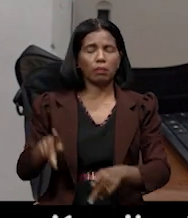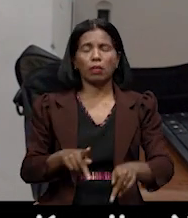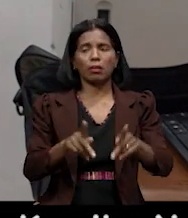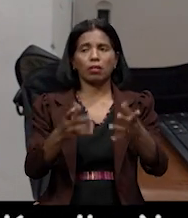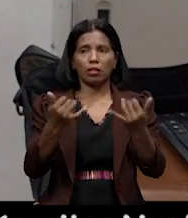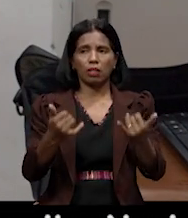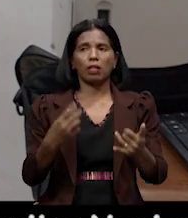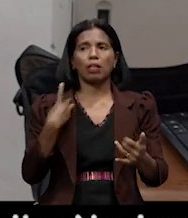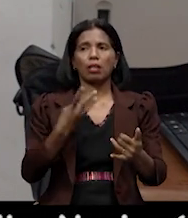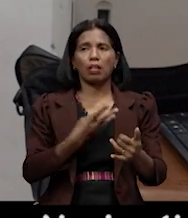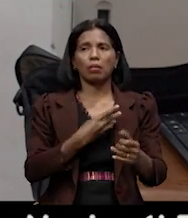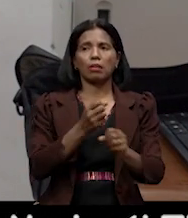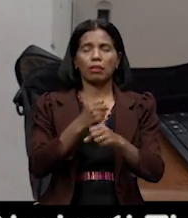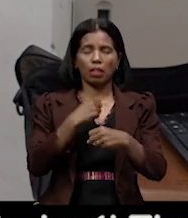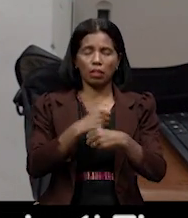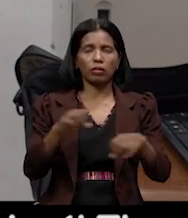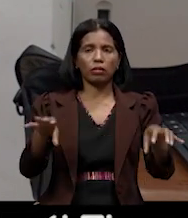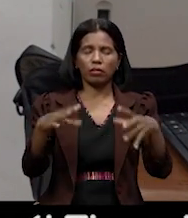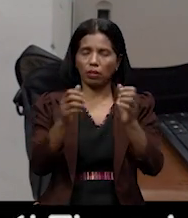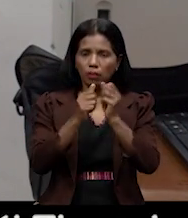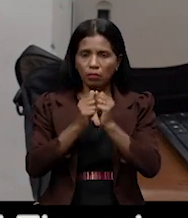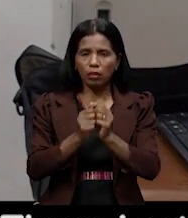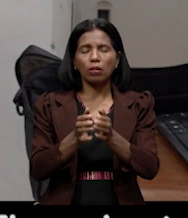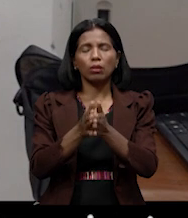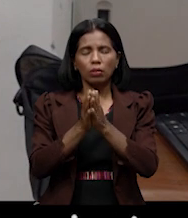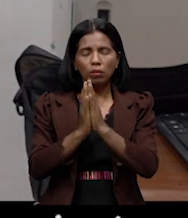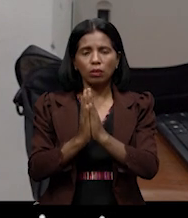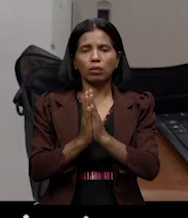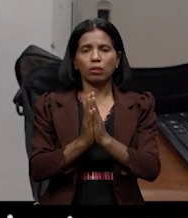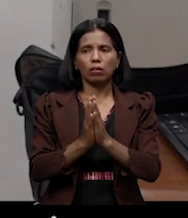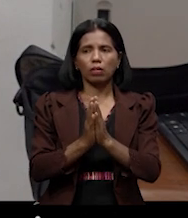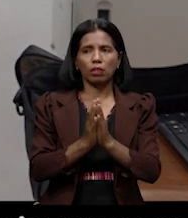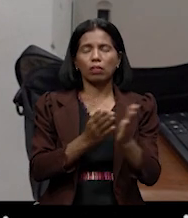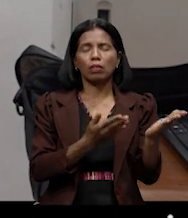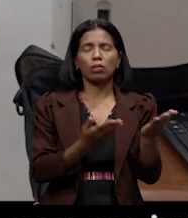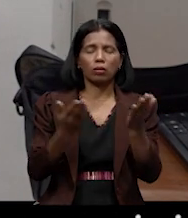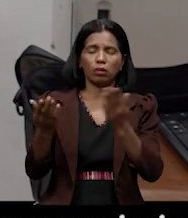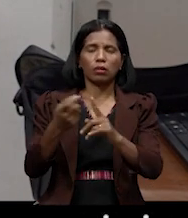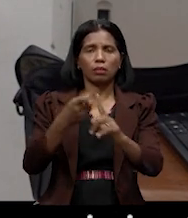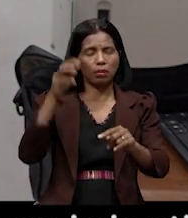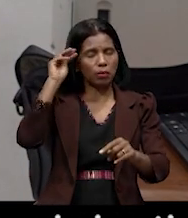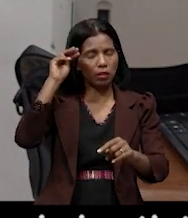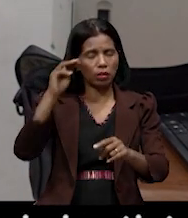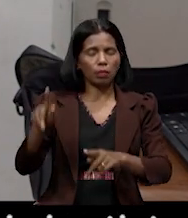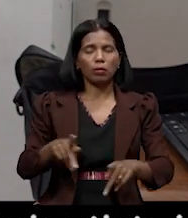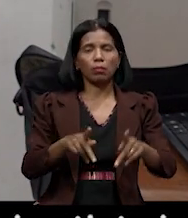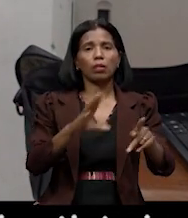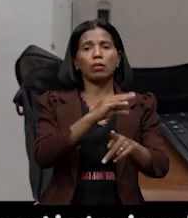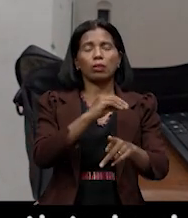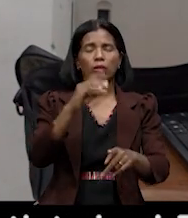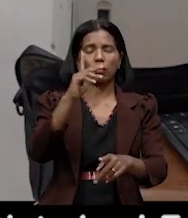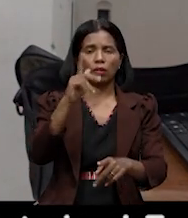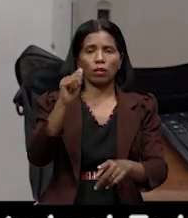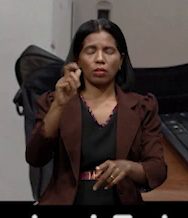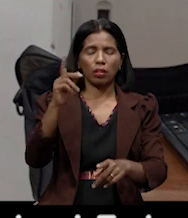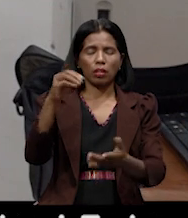a missão de coordenação ou por delegação do Ministério Público da Comissão Anticorrupção para que ela exerça a